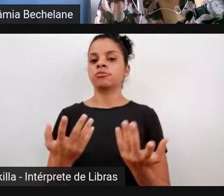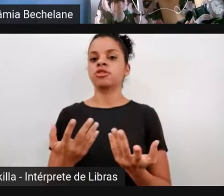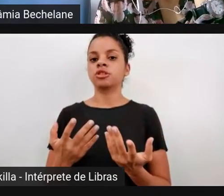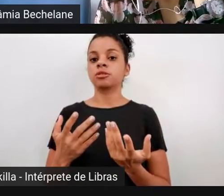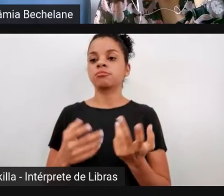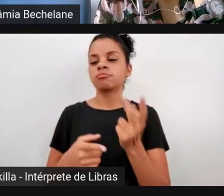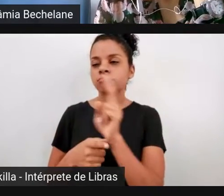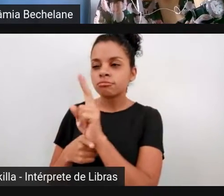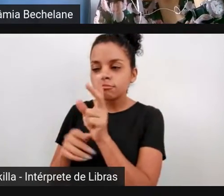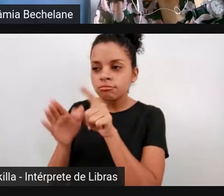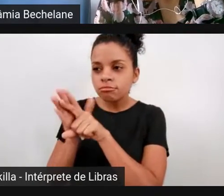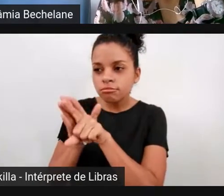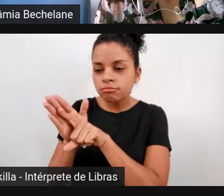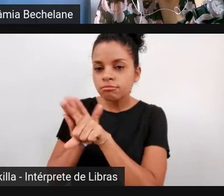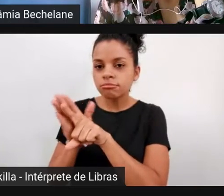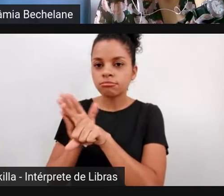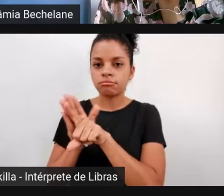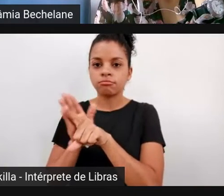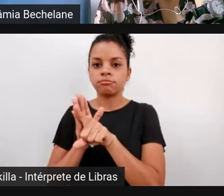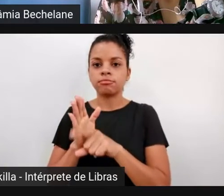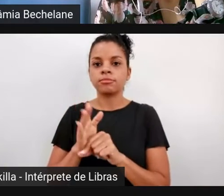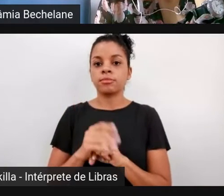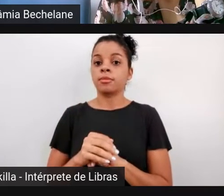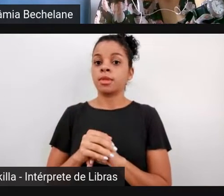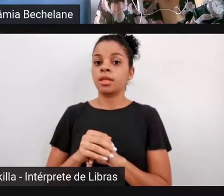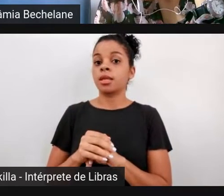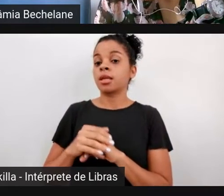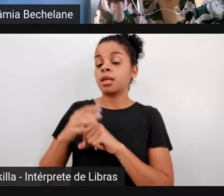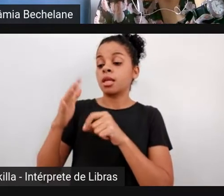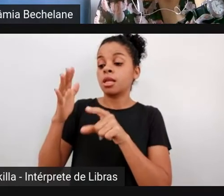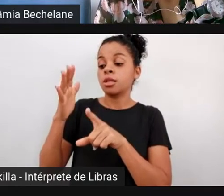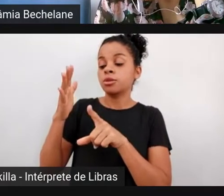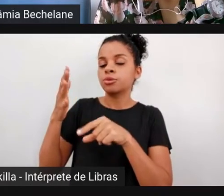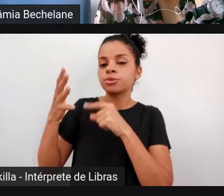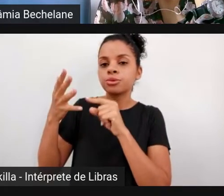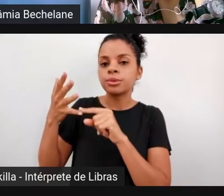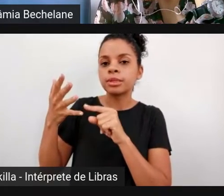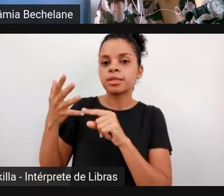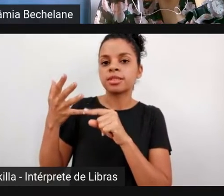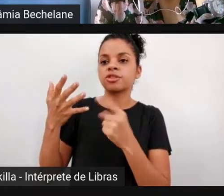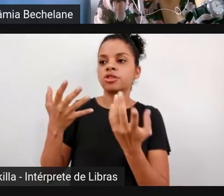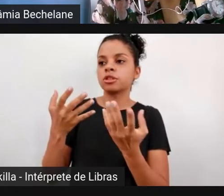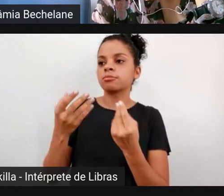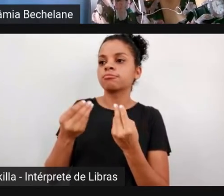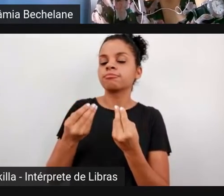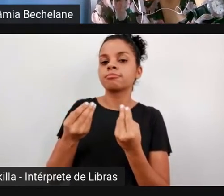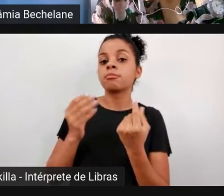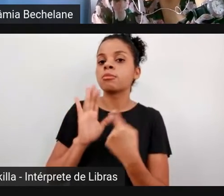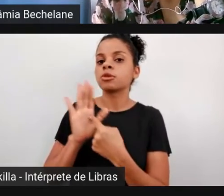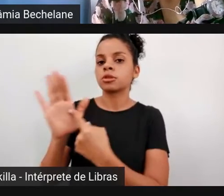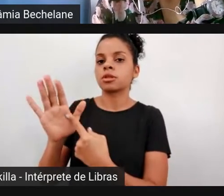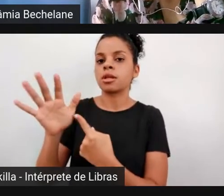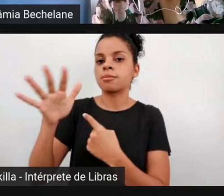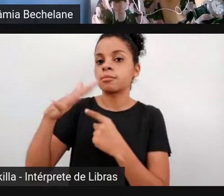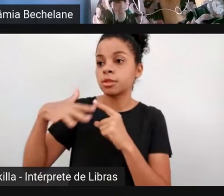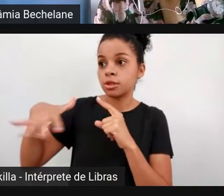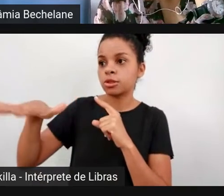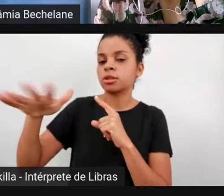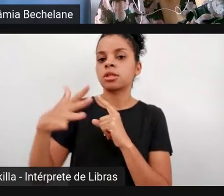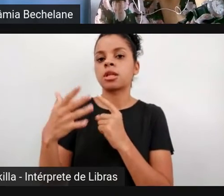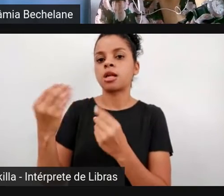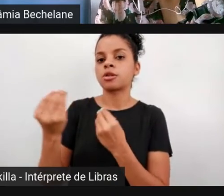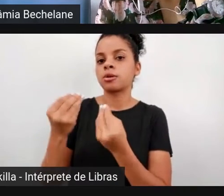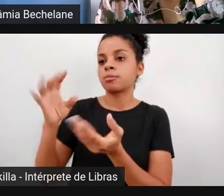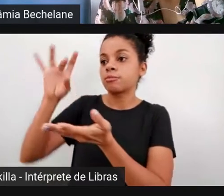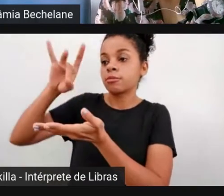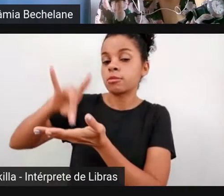que é onde eu vou verificar junto aos canais de checagem da Câmara e do Senado, comprove ou